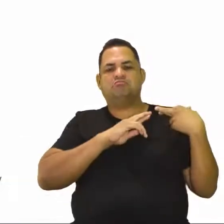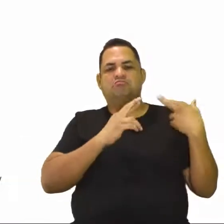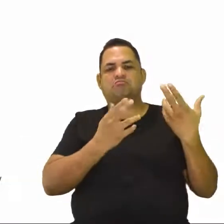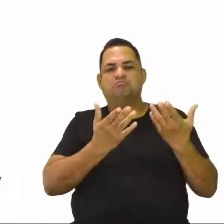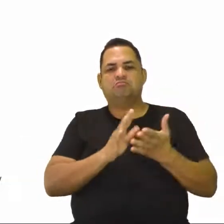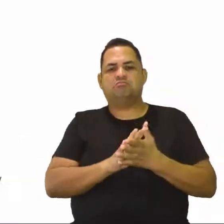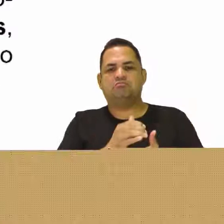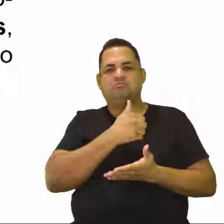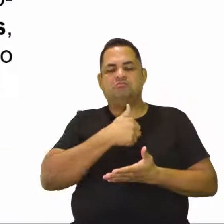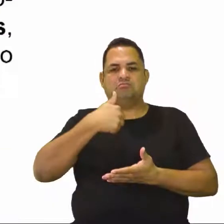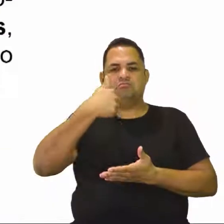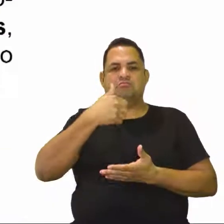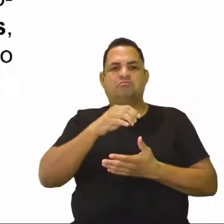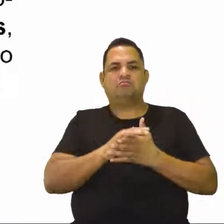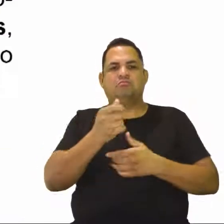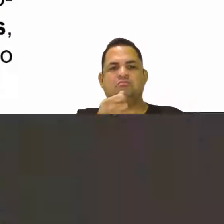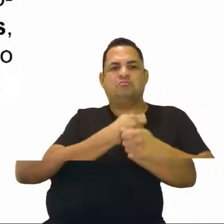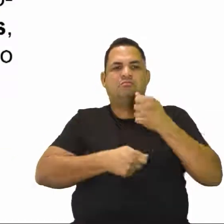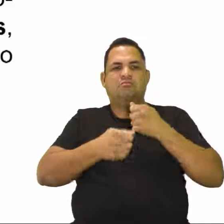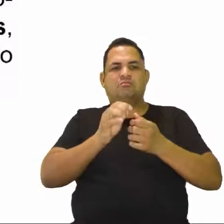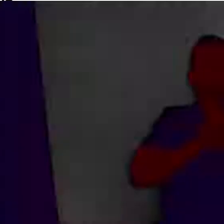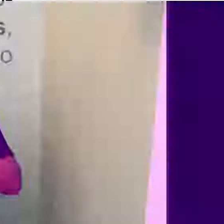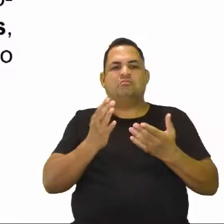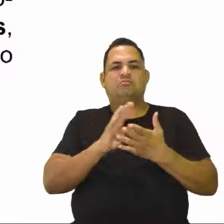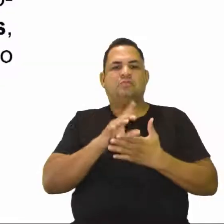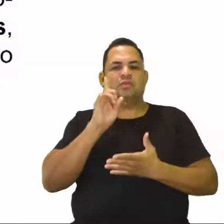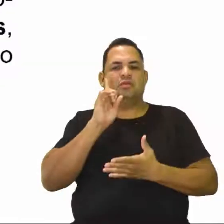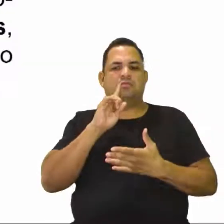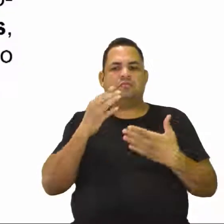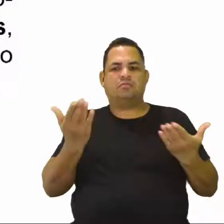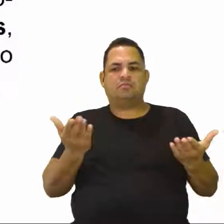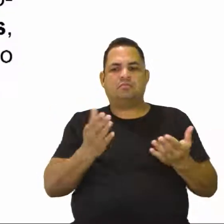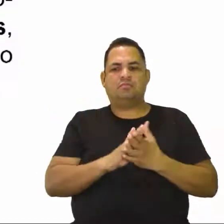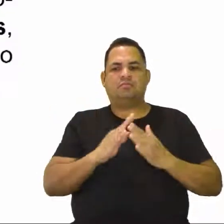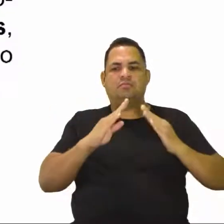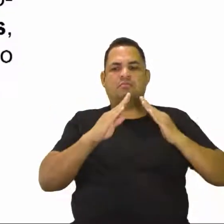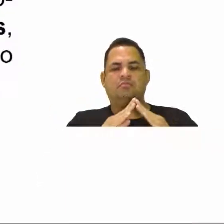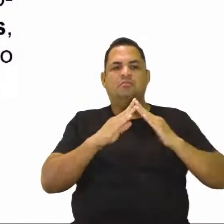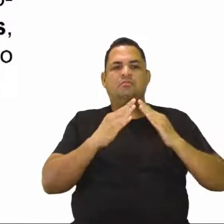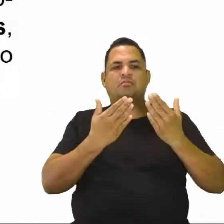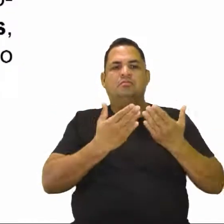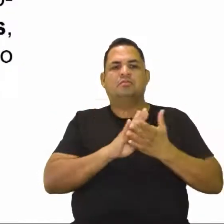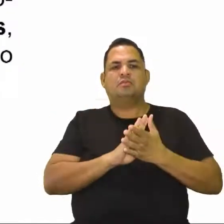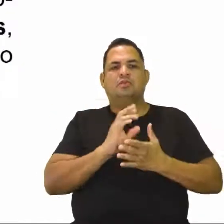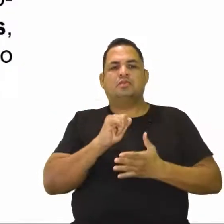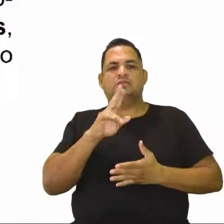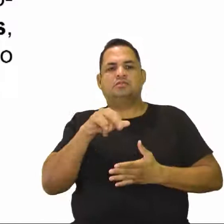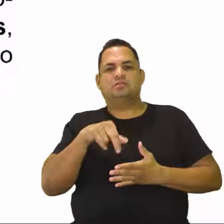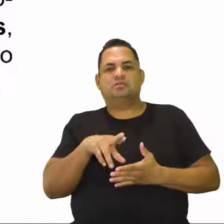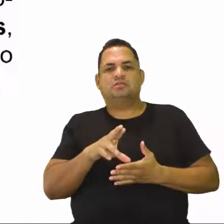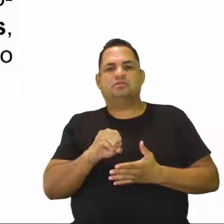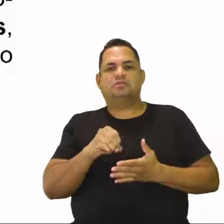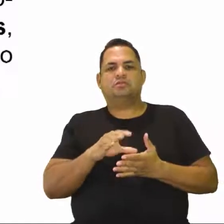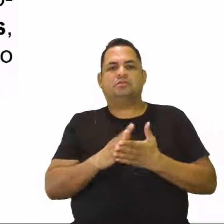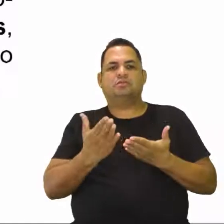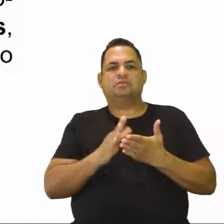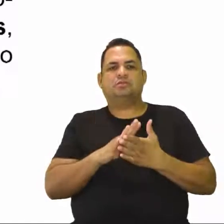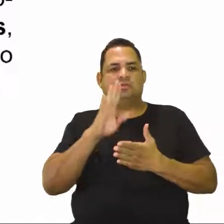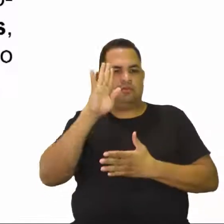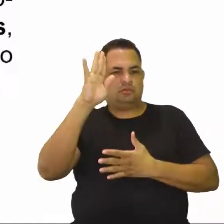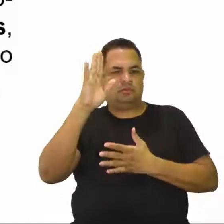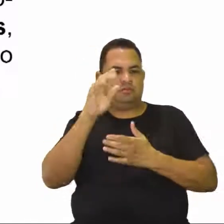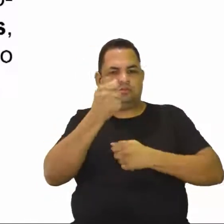por melhorar a economia americana. A escola keynesiana, ou keynesianismo, é a